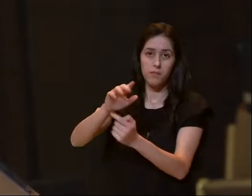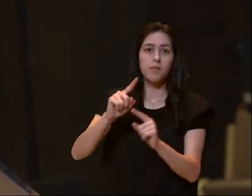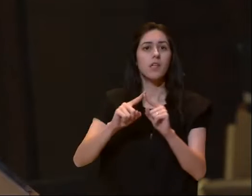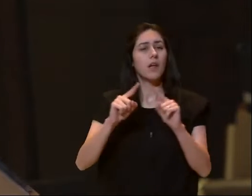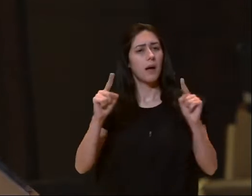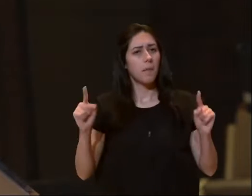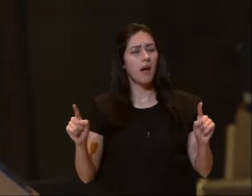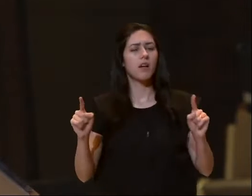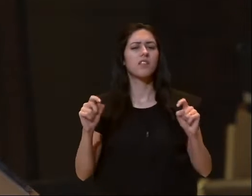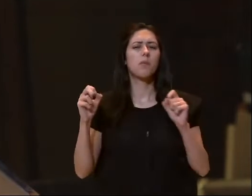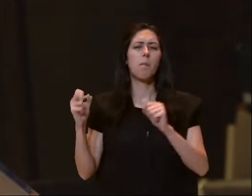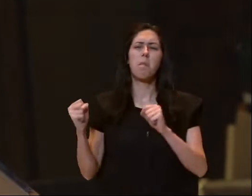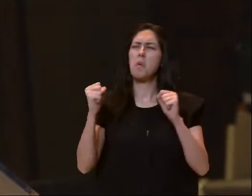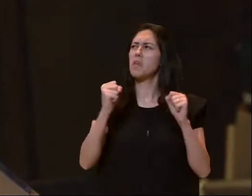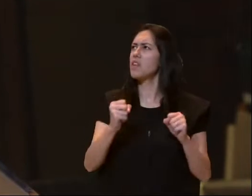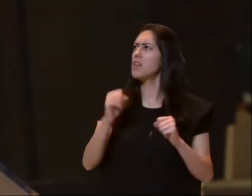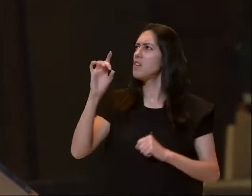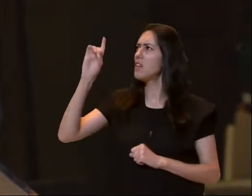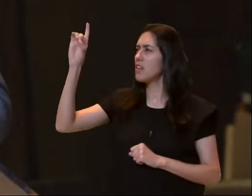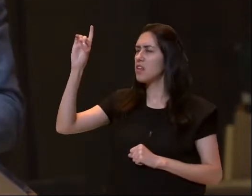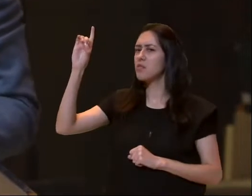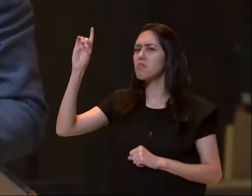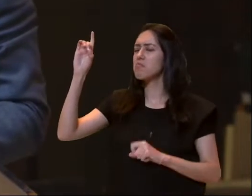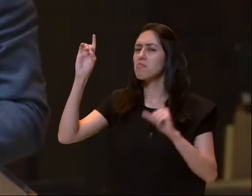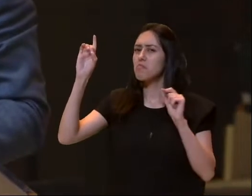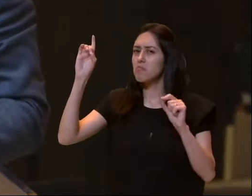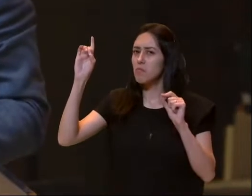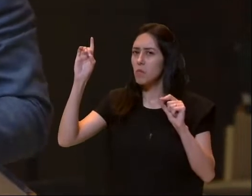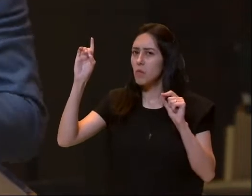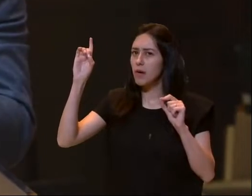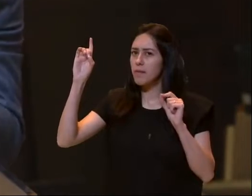Mas esse poder de Deus nos dá